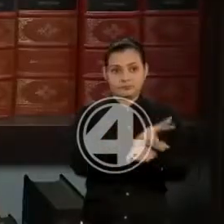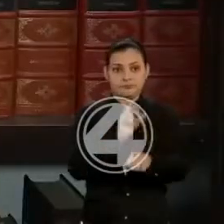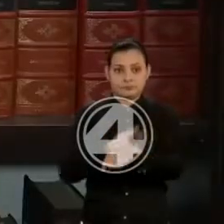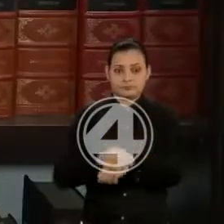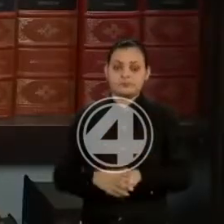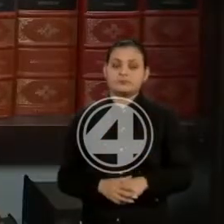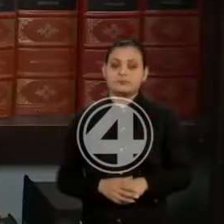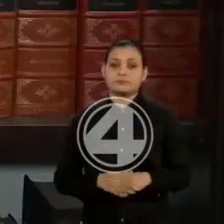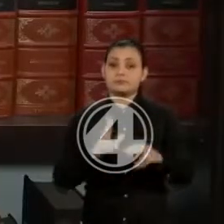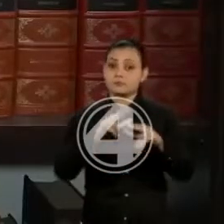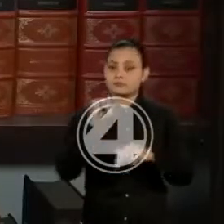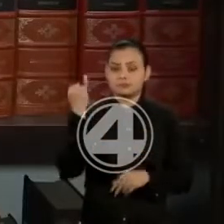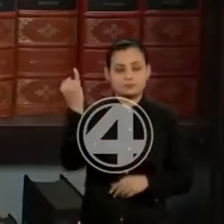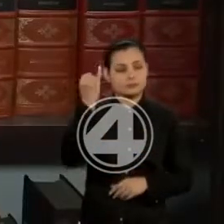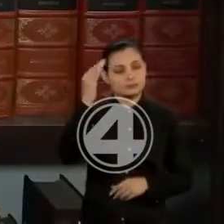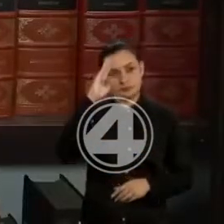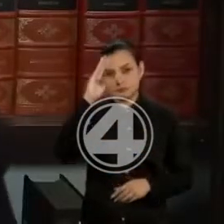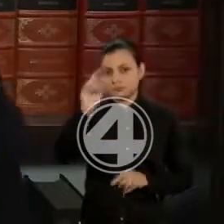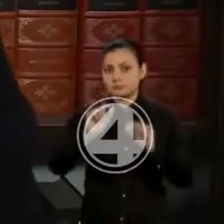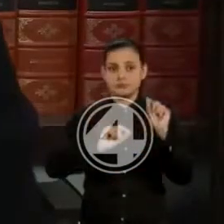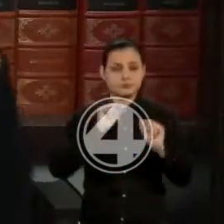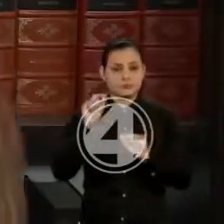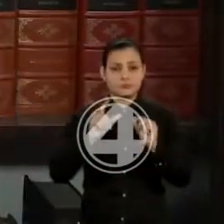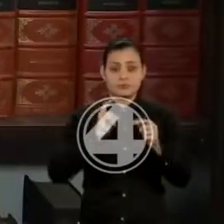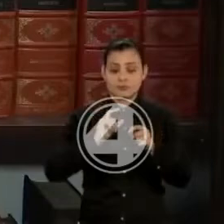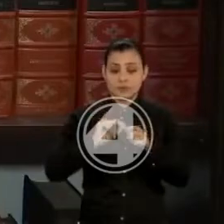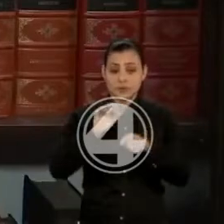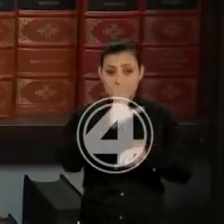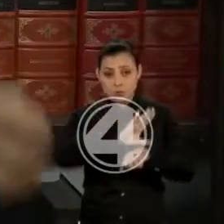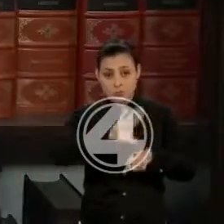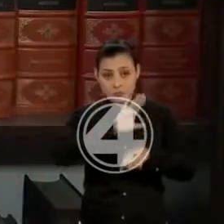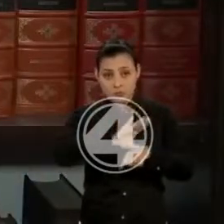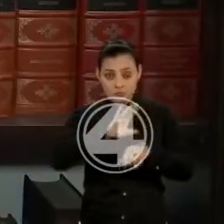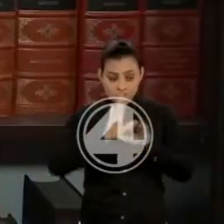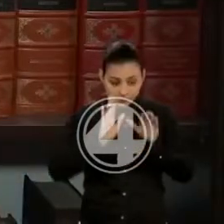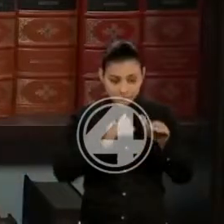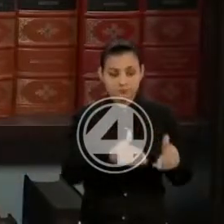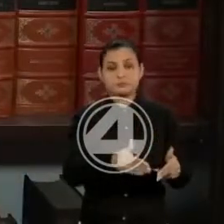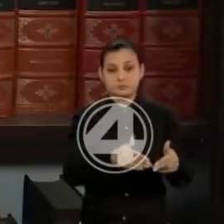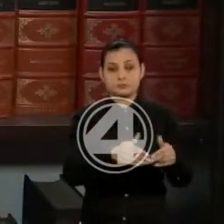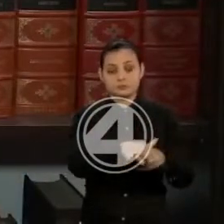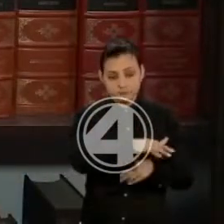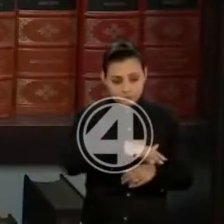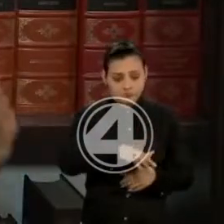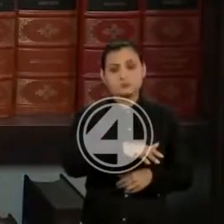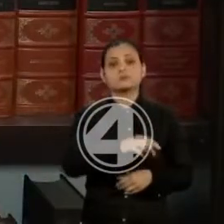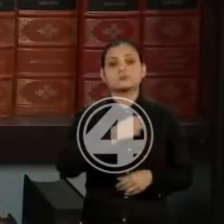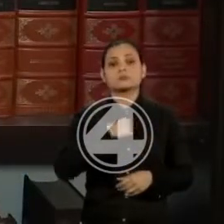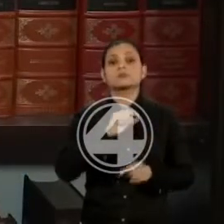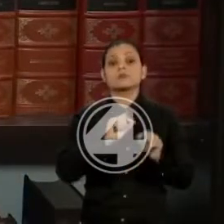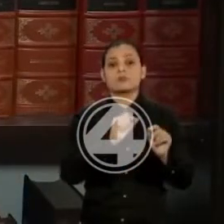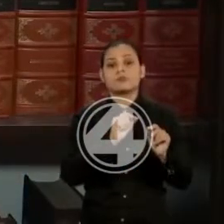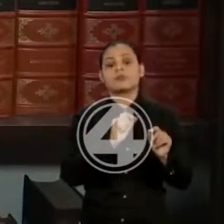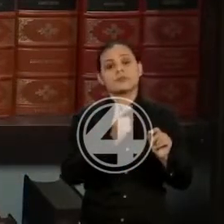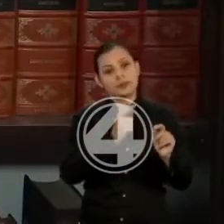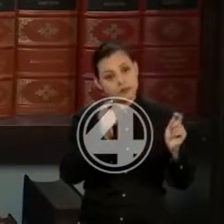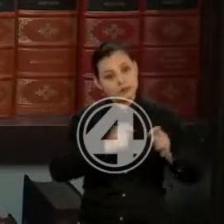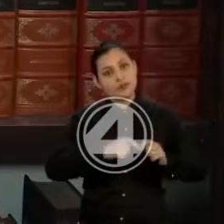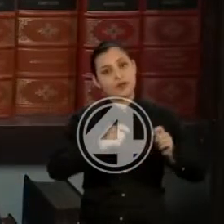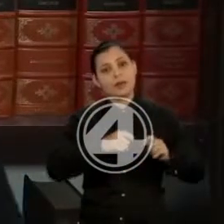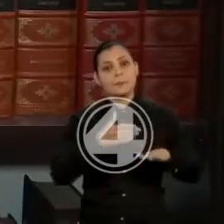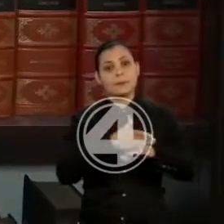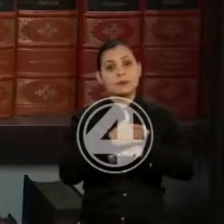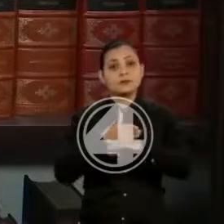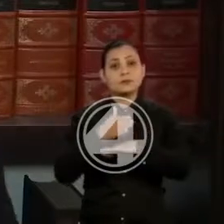O fundamental é fazer cursos atualizados em que o setor produtivo possa